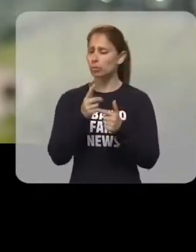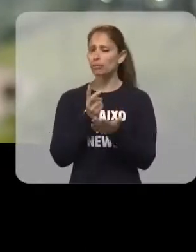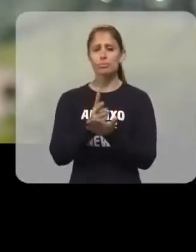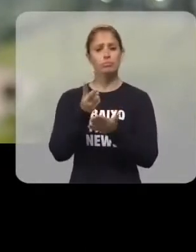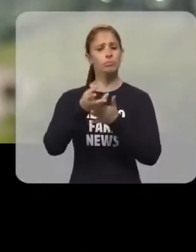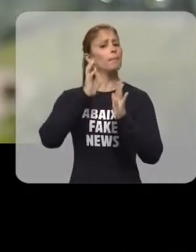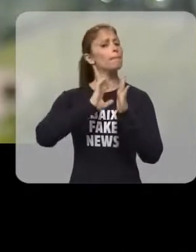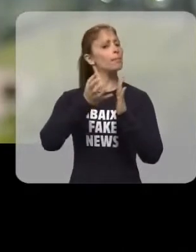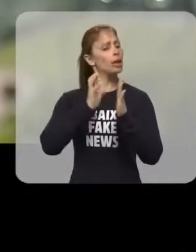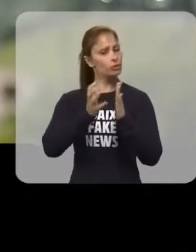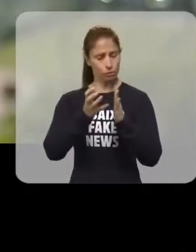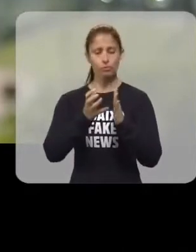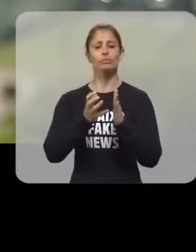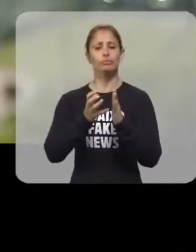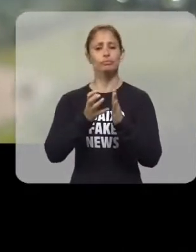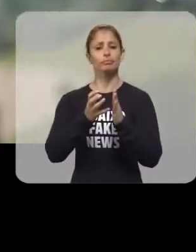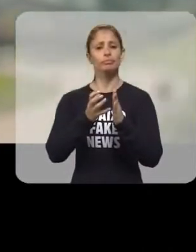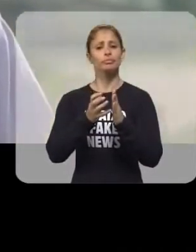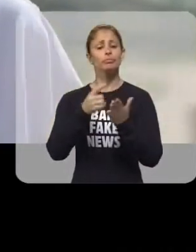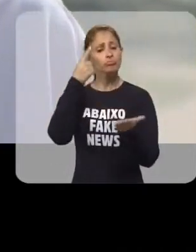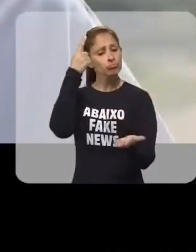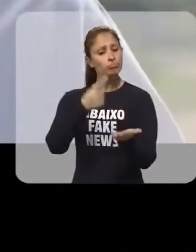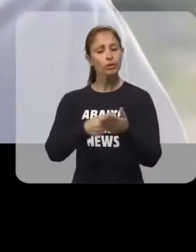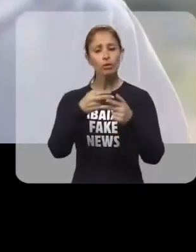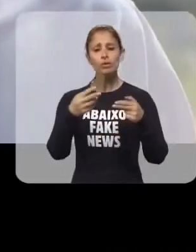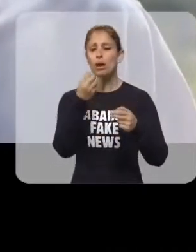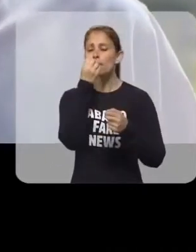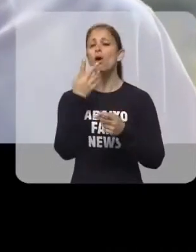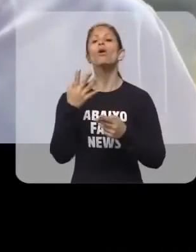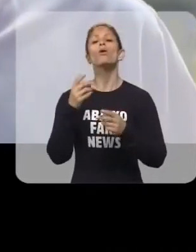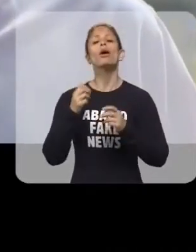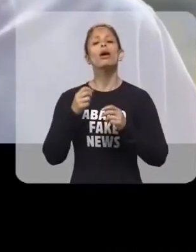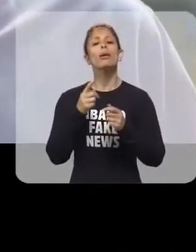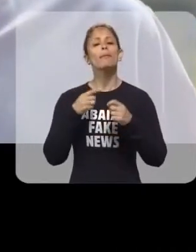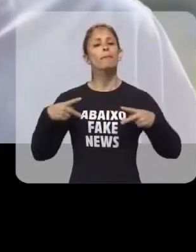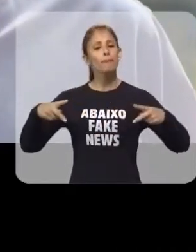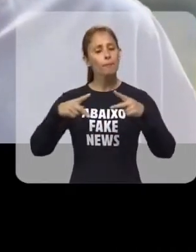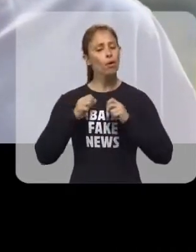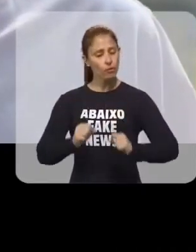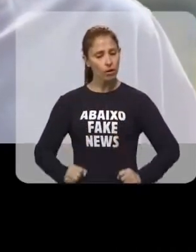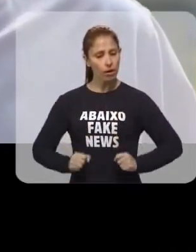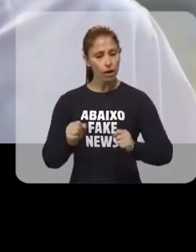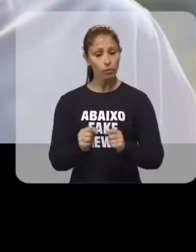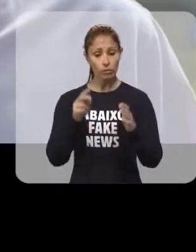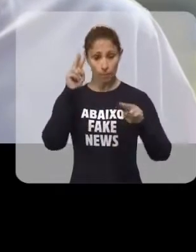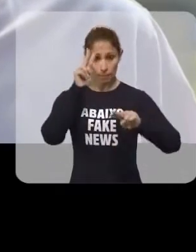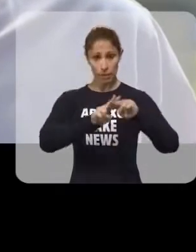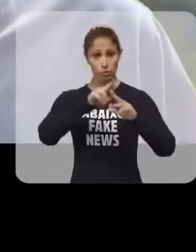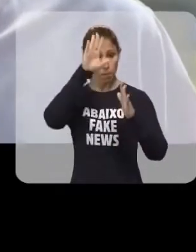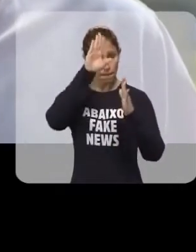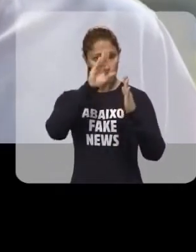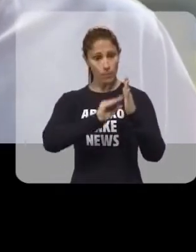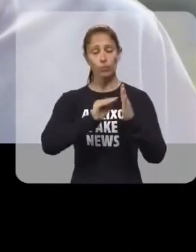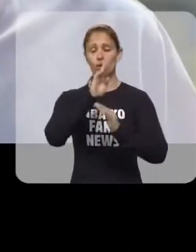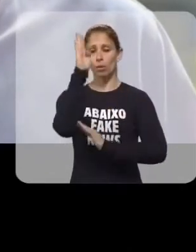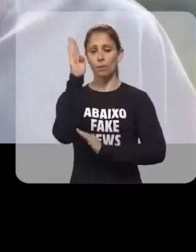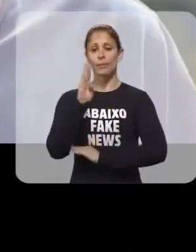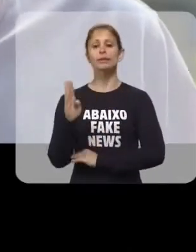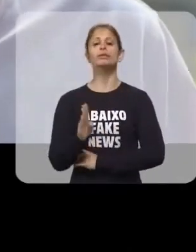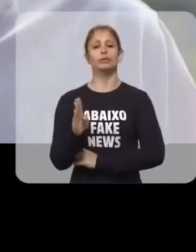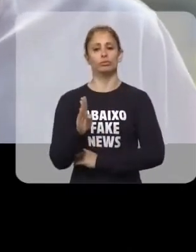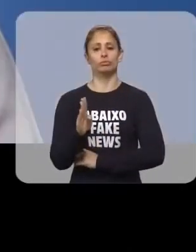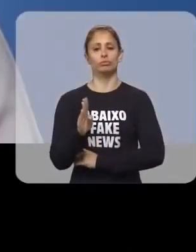apesar das divergências entre nossos partidos. O acordo trouxe benefícios à população e o presídio é modelo